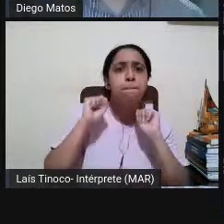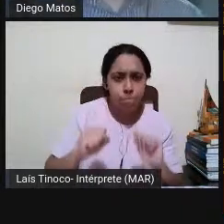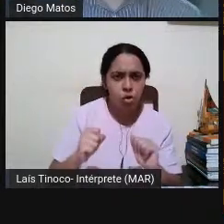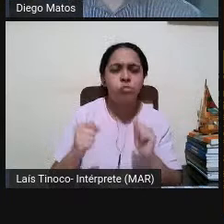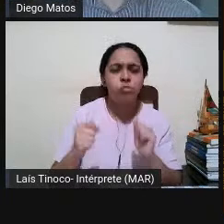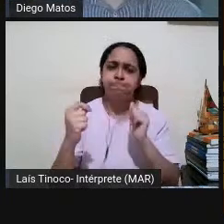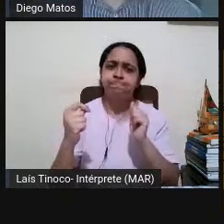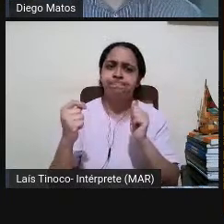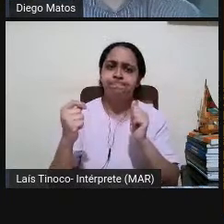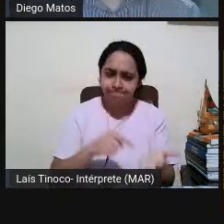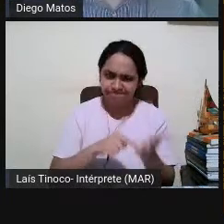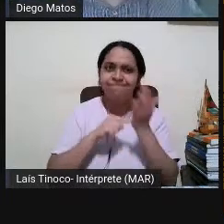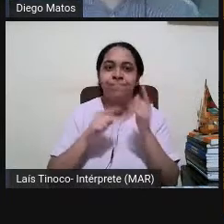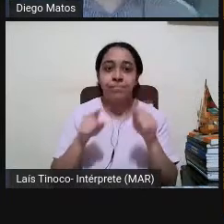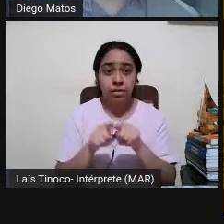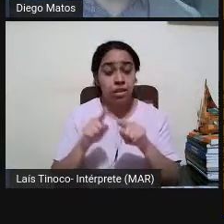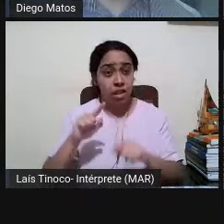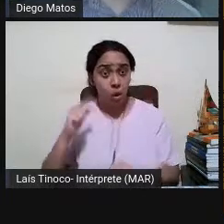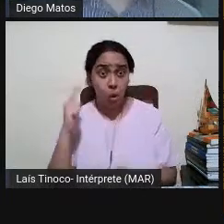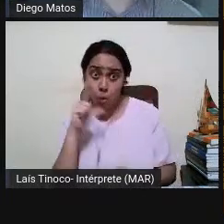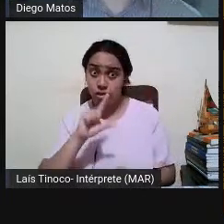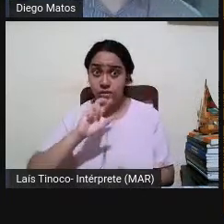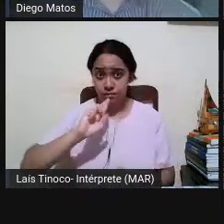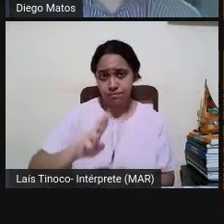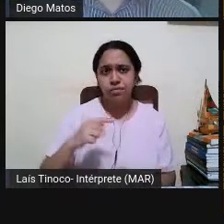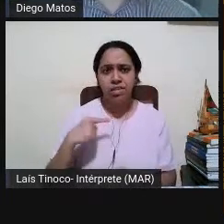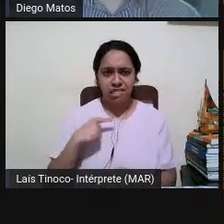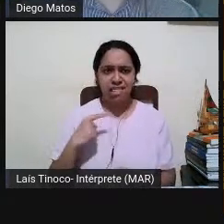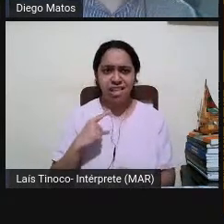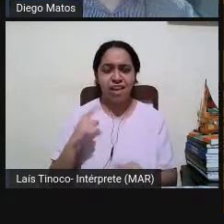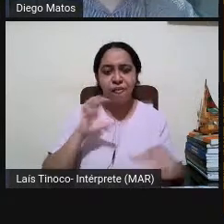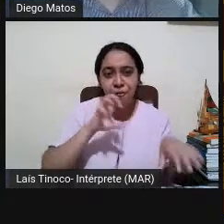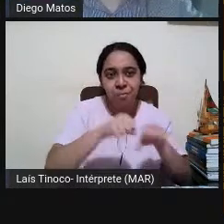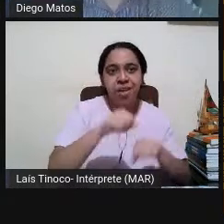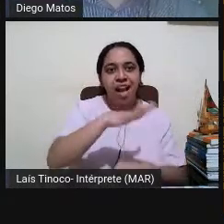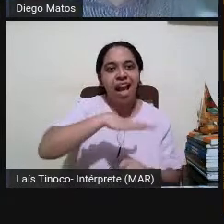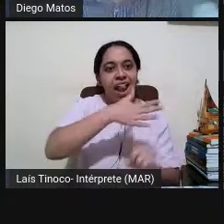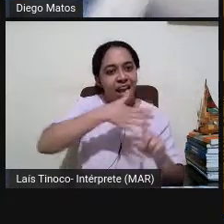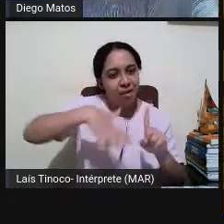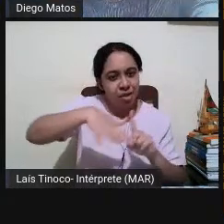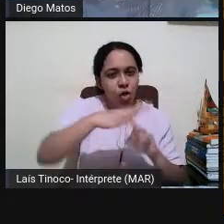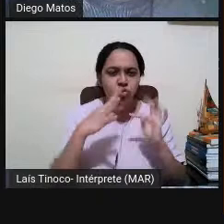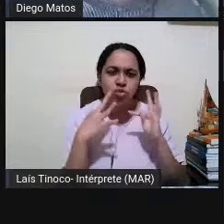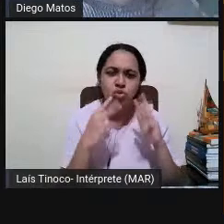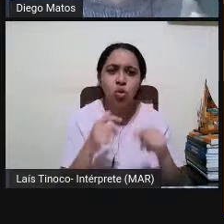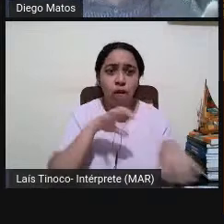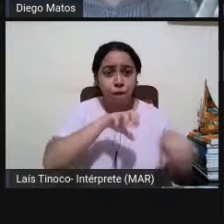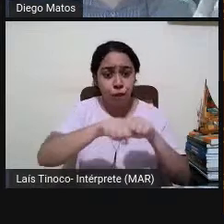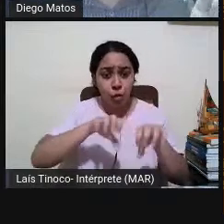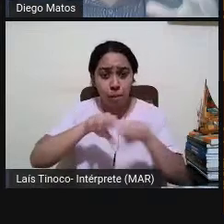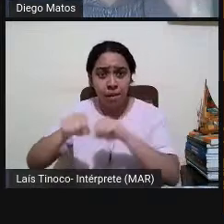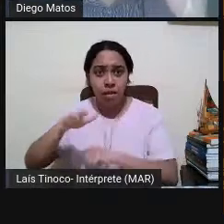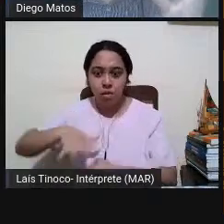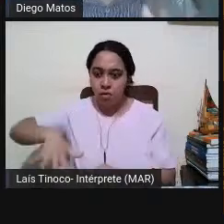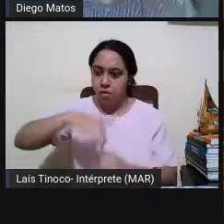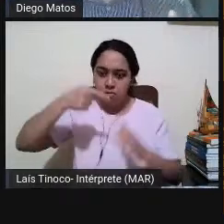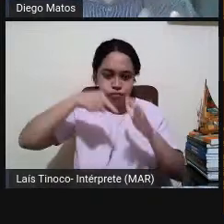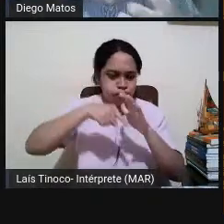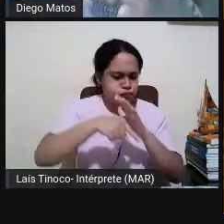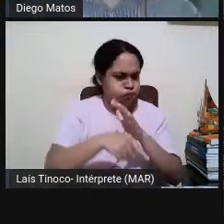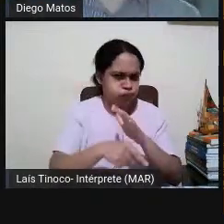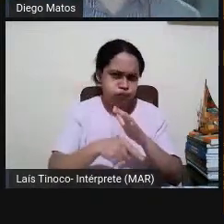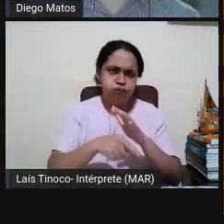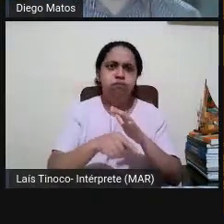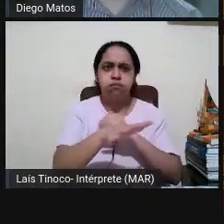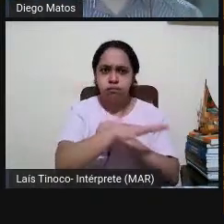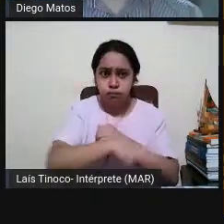porque é com essa formação na área ambiental a gente fala que toda a formação é um campo assim vastíssimo Mas a